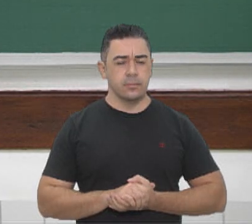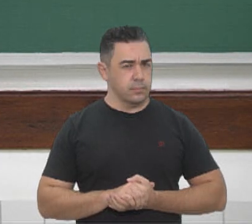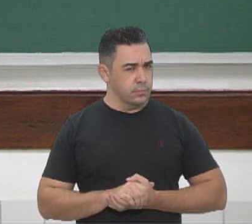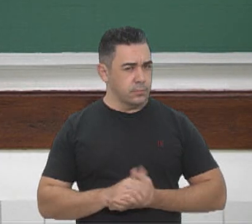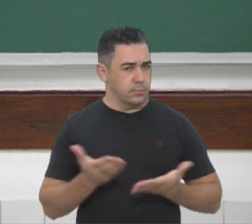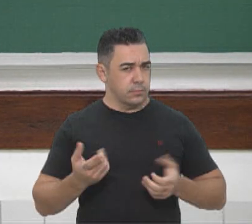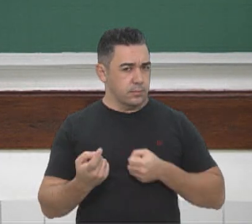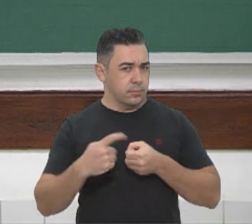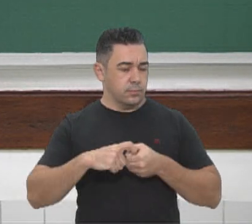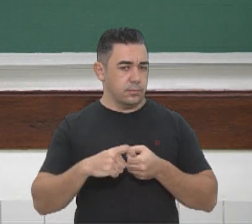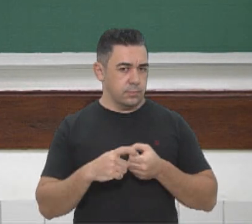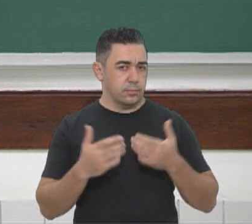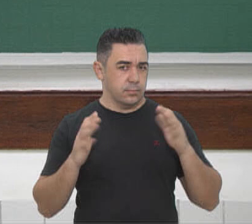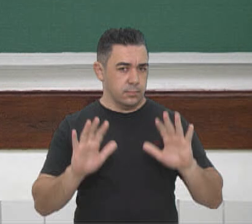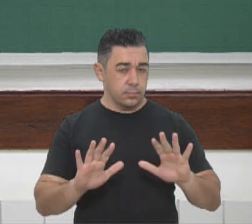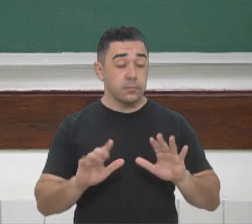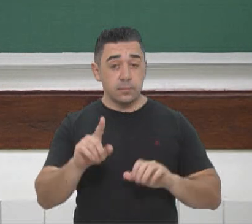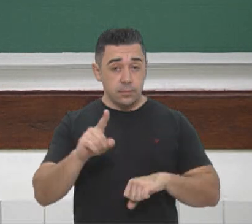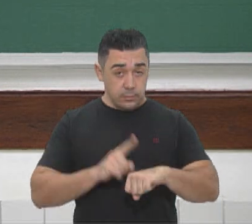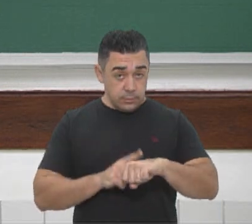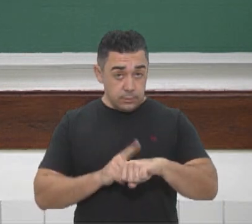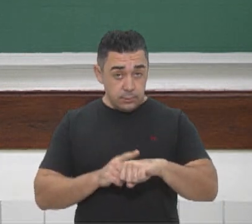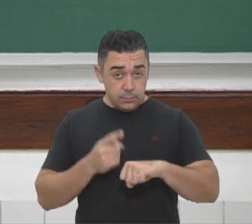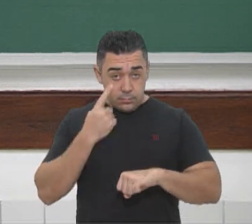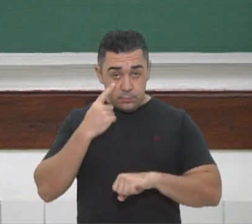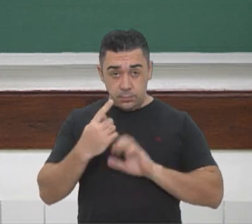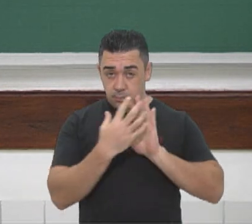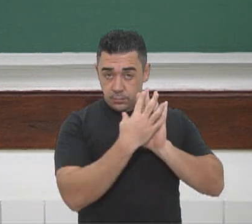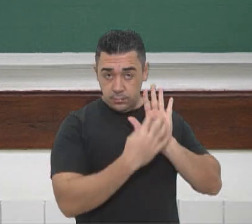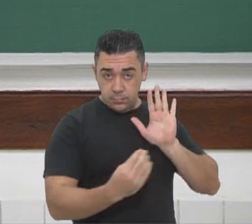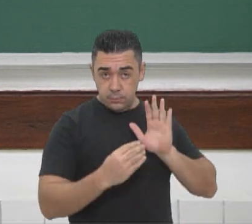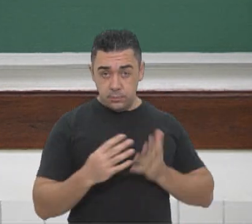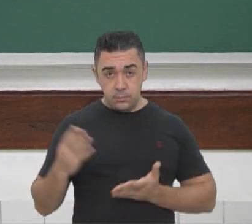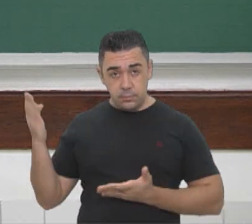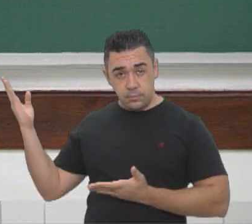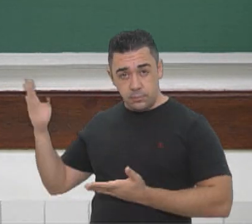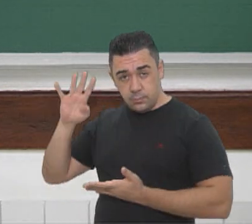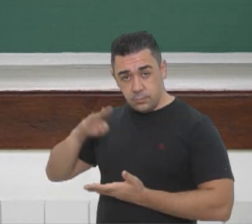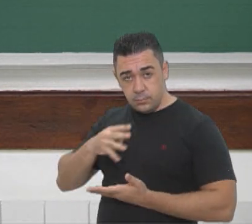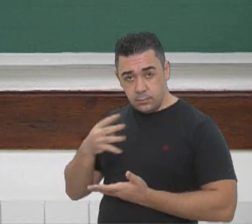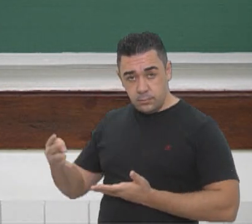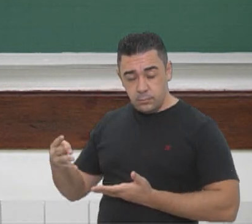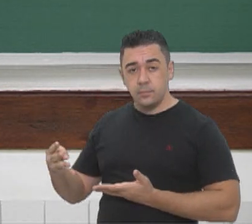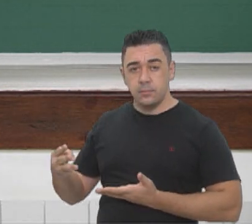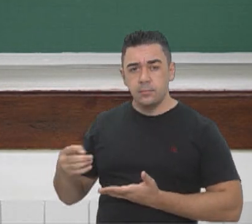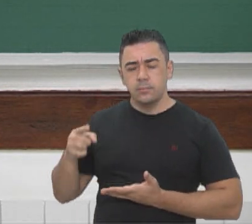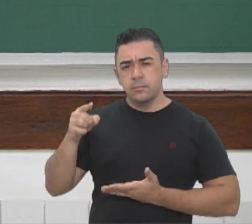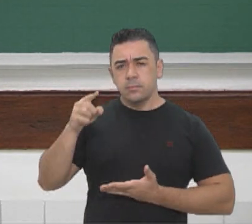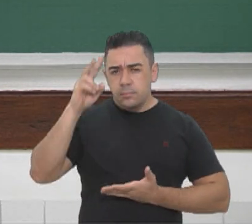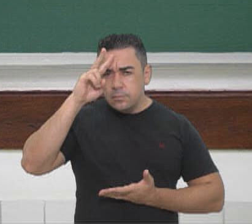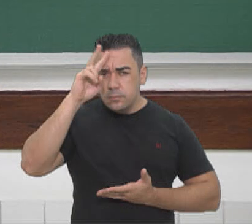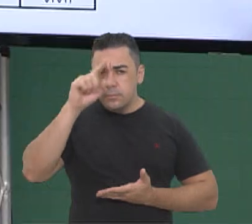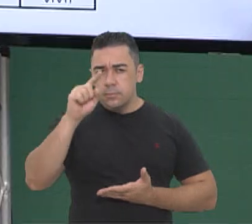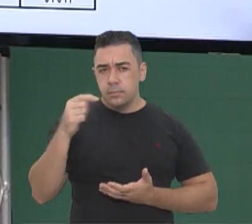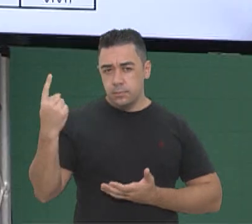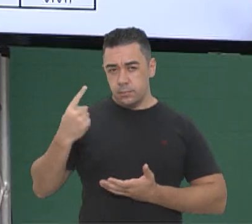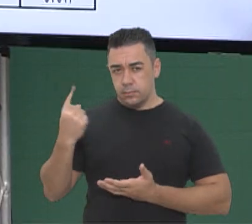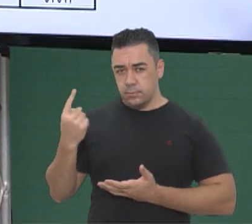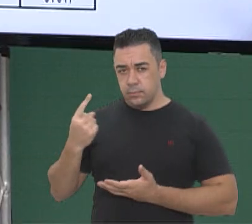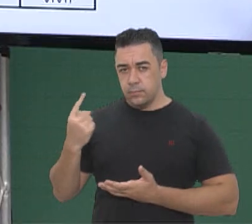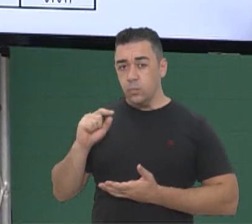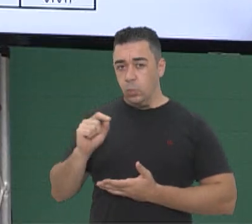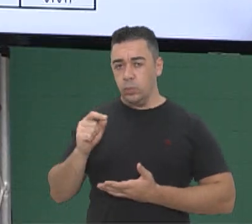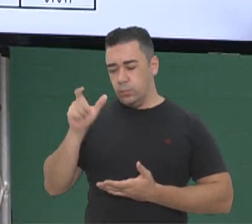Volvemos? Então, deu tempinho de vocês fazerem esse registro da tabelinha didática? Então, só lembrando, primeira coluna, os pronomes